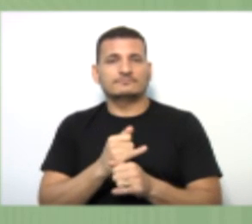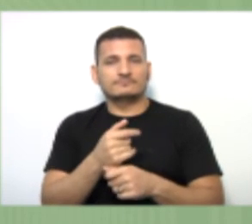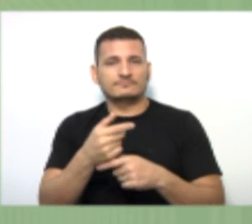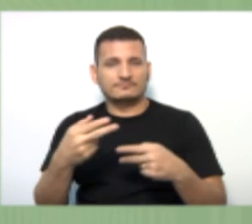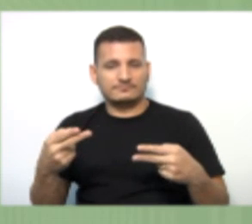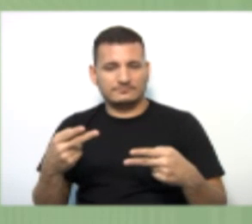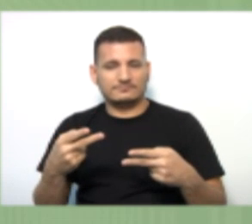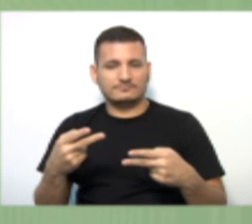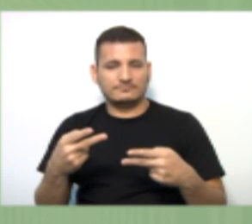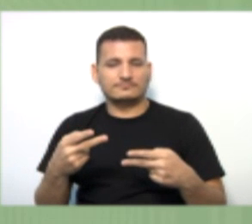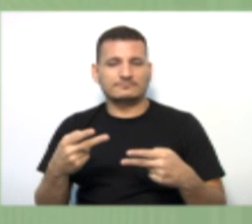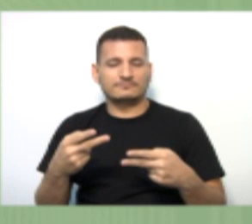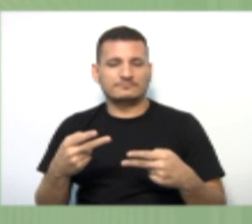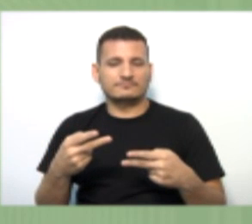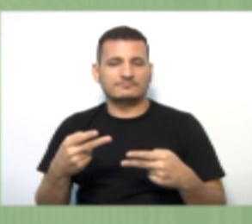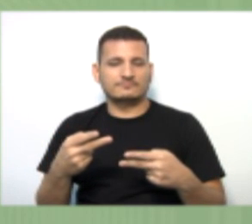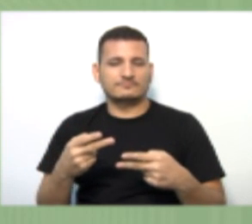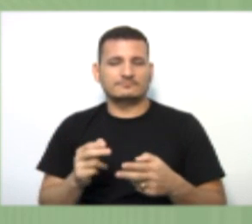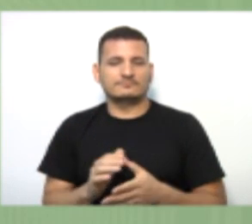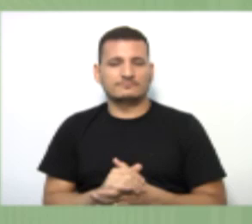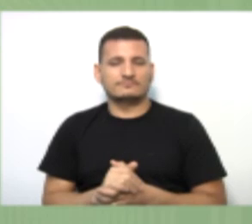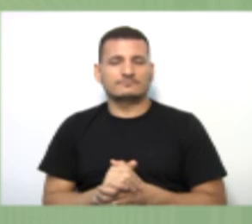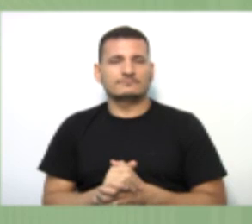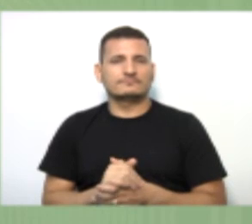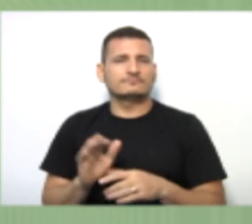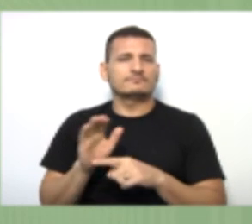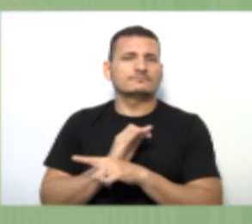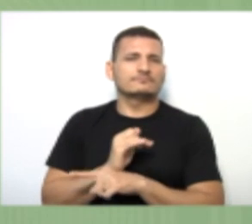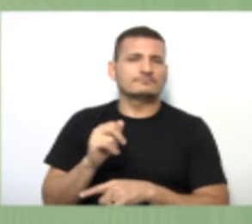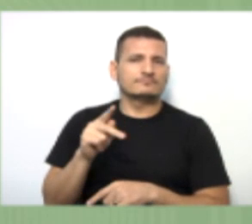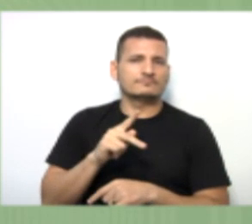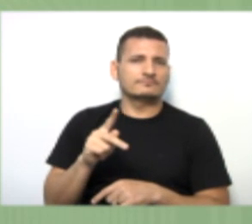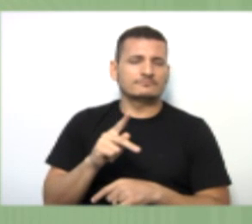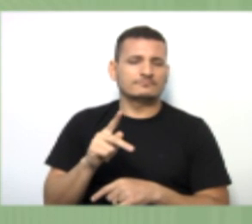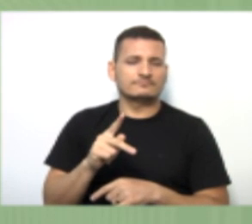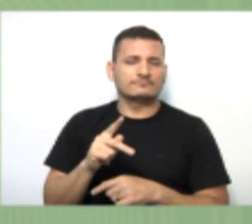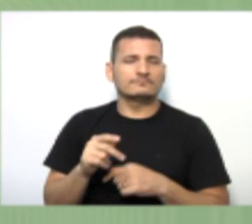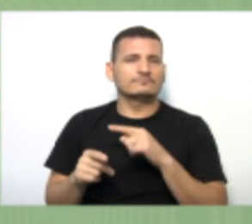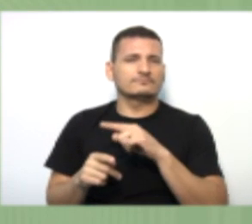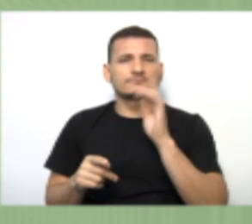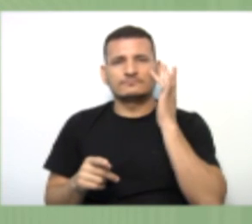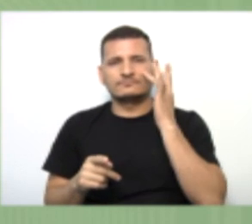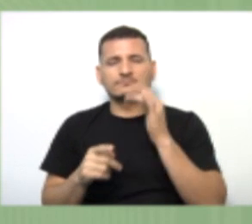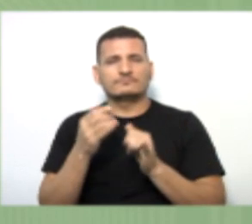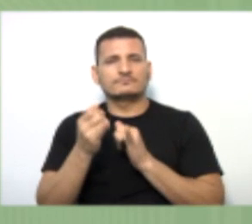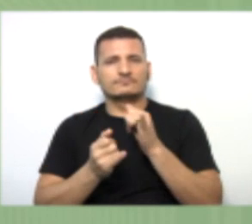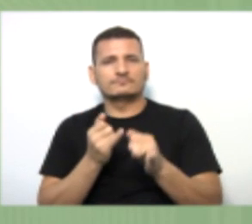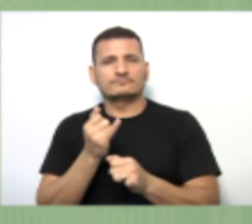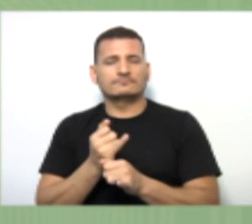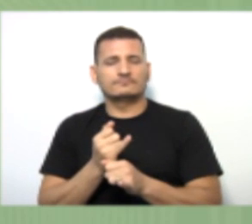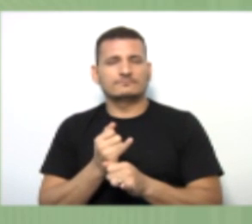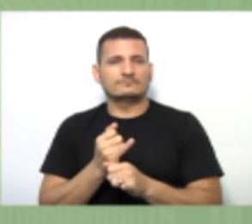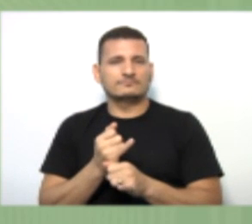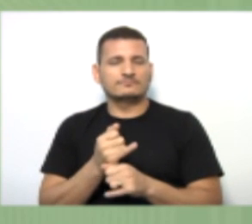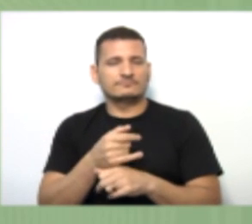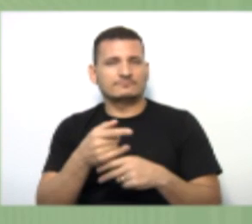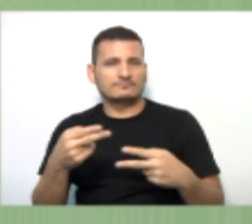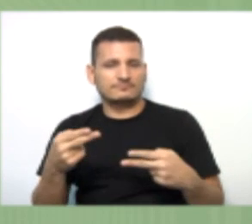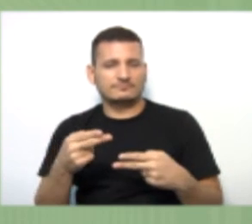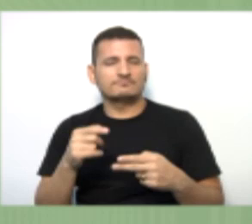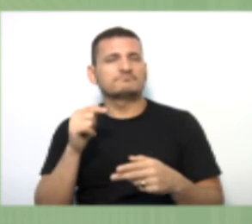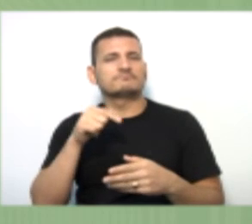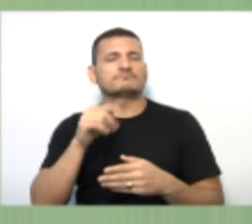internet vestível, né, professor? Professor Ricardo, o que o senhor acha da internet das coisas aí? O que tem